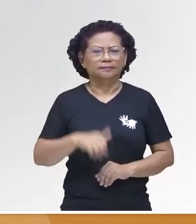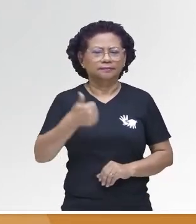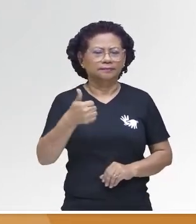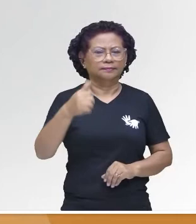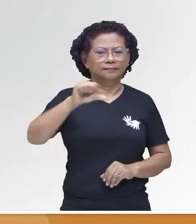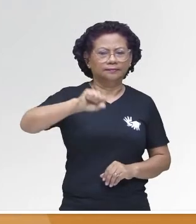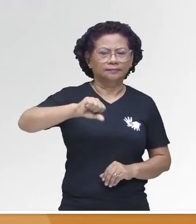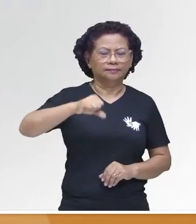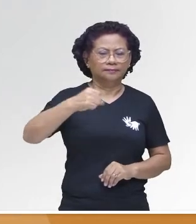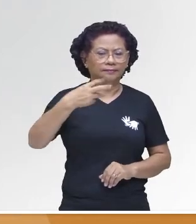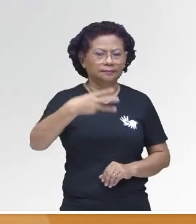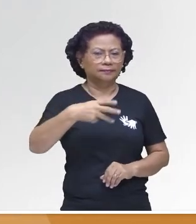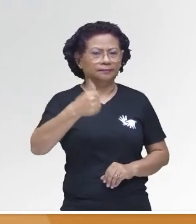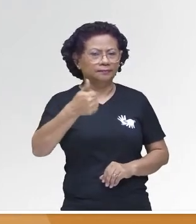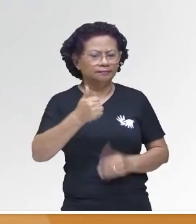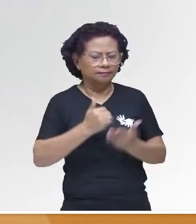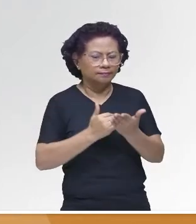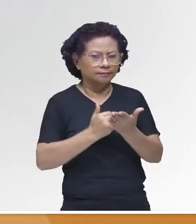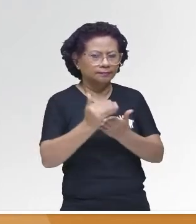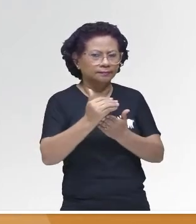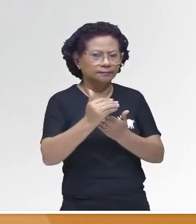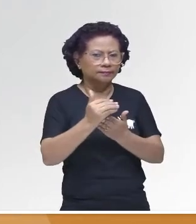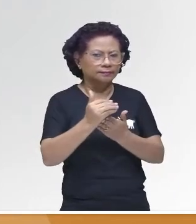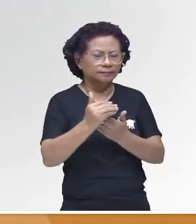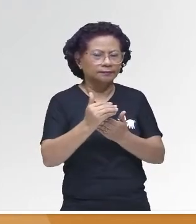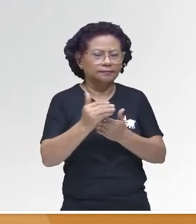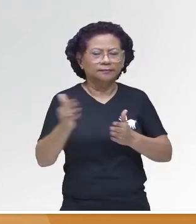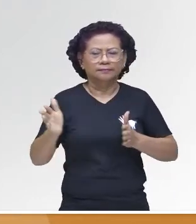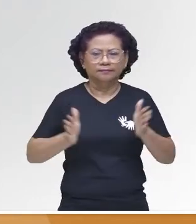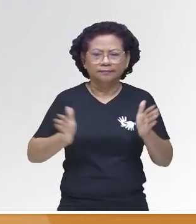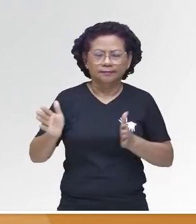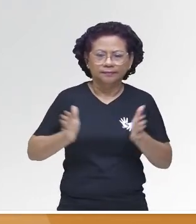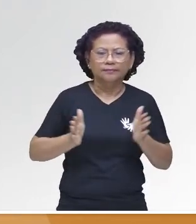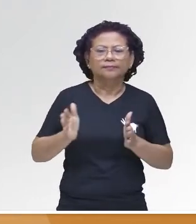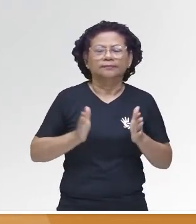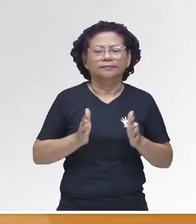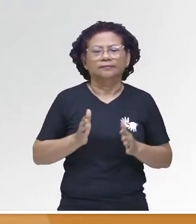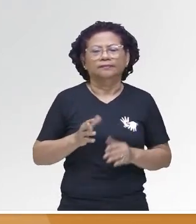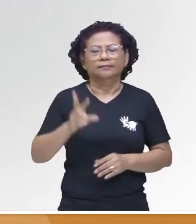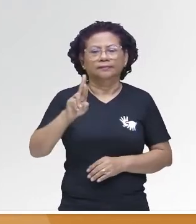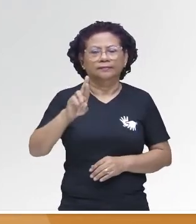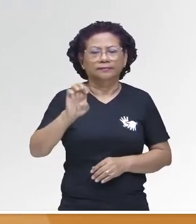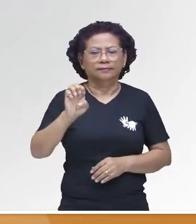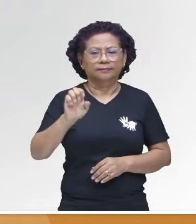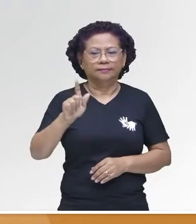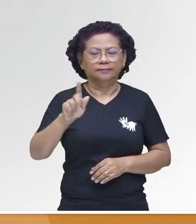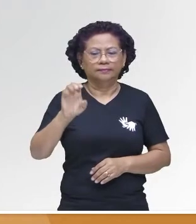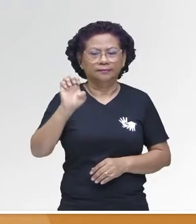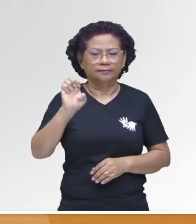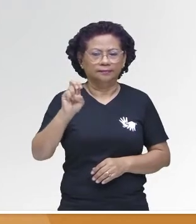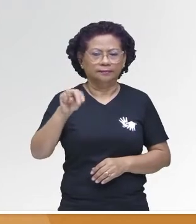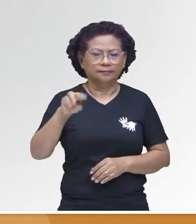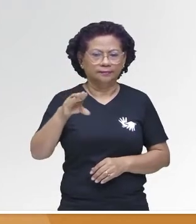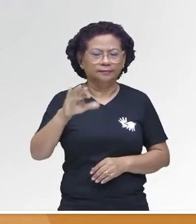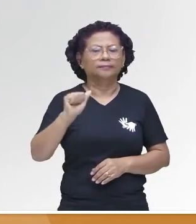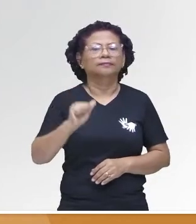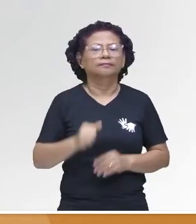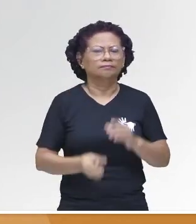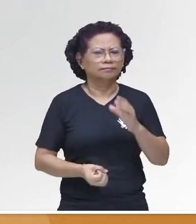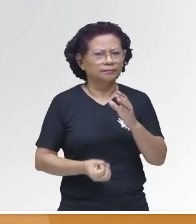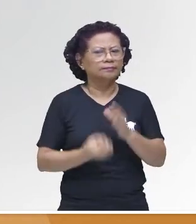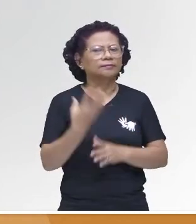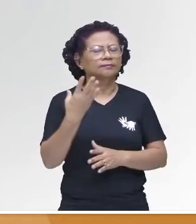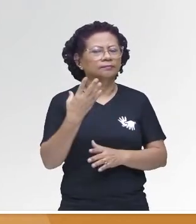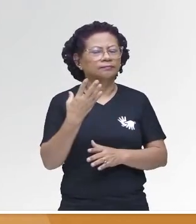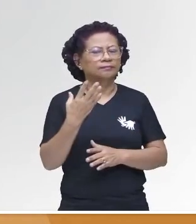que se inicia o período regencial, nós temos aí a criação da Guarda Nacional. Grupo